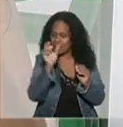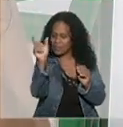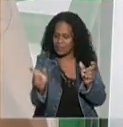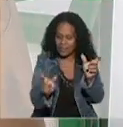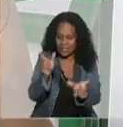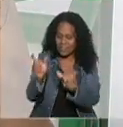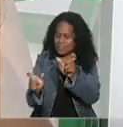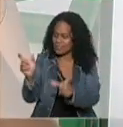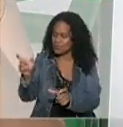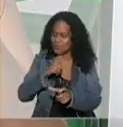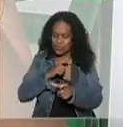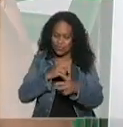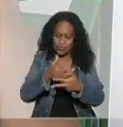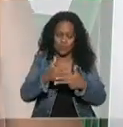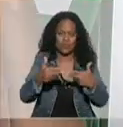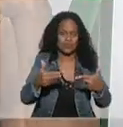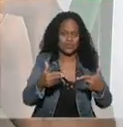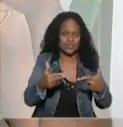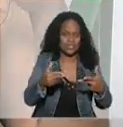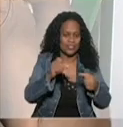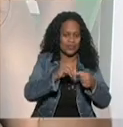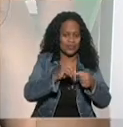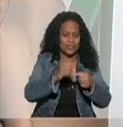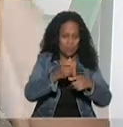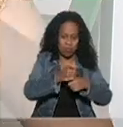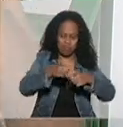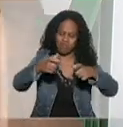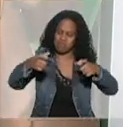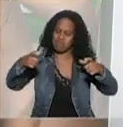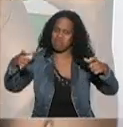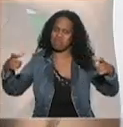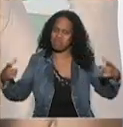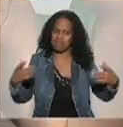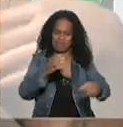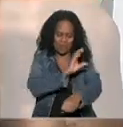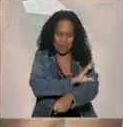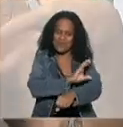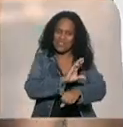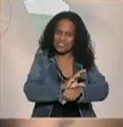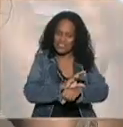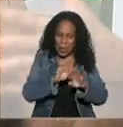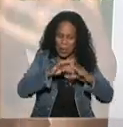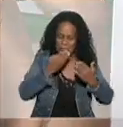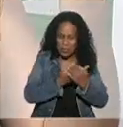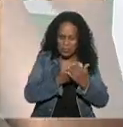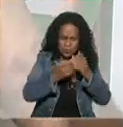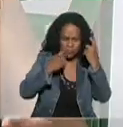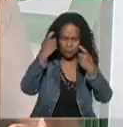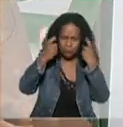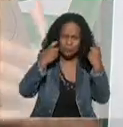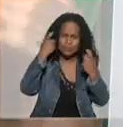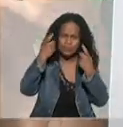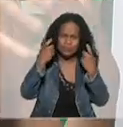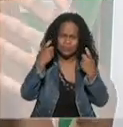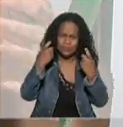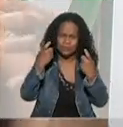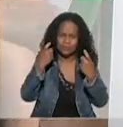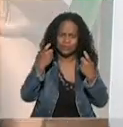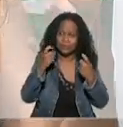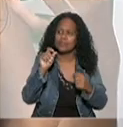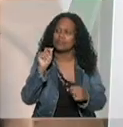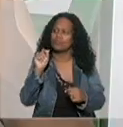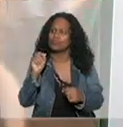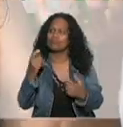uma escola muito preocupada, por exemplo, com trazer tanto o conteúdo que tem que ser dado, como